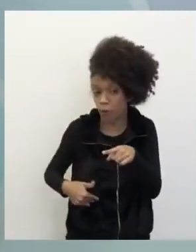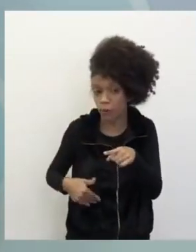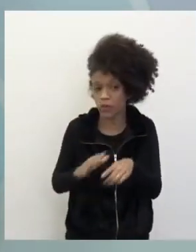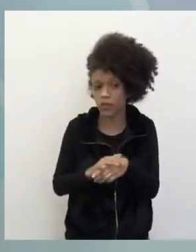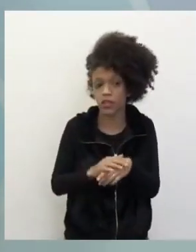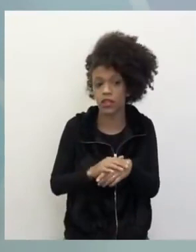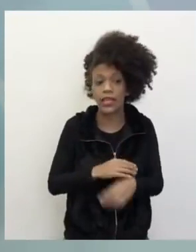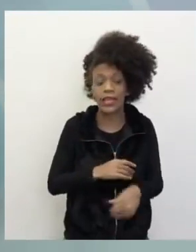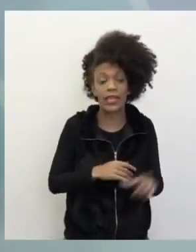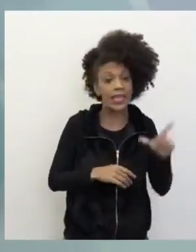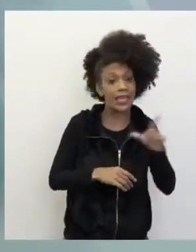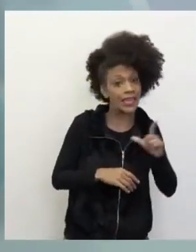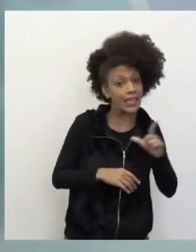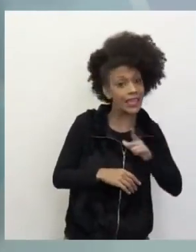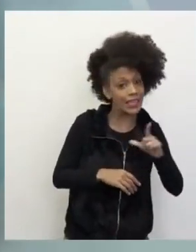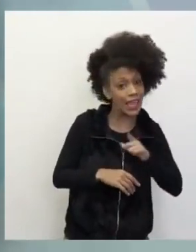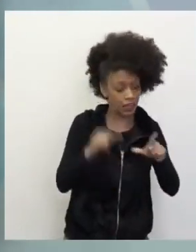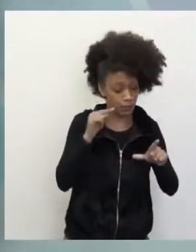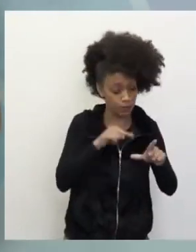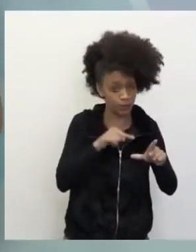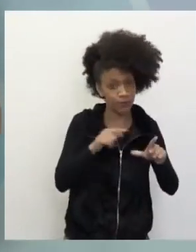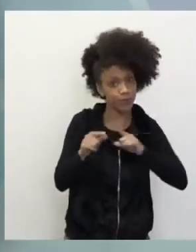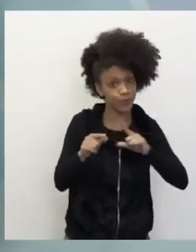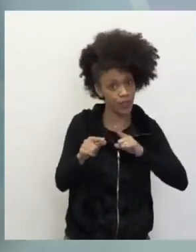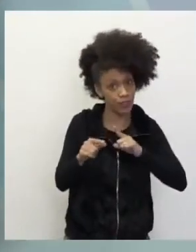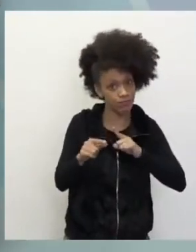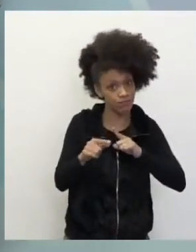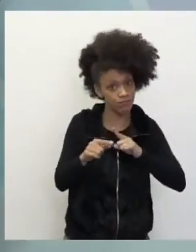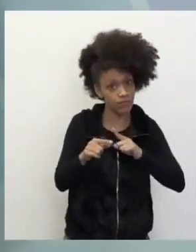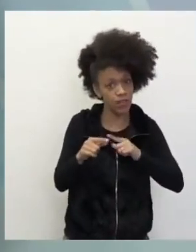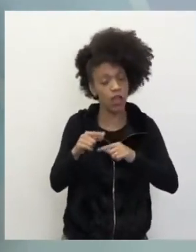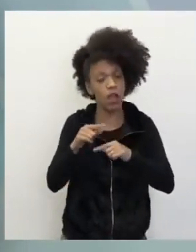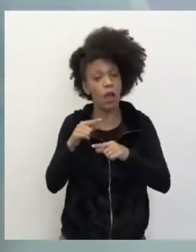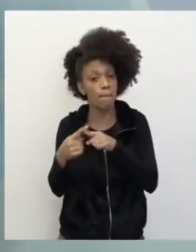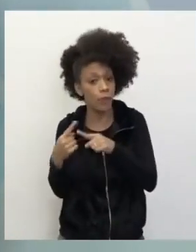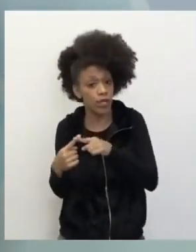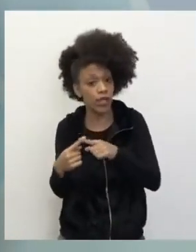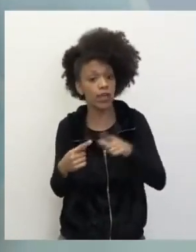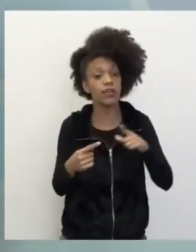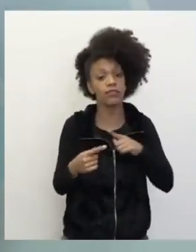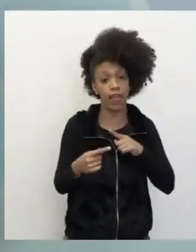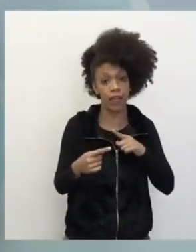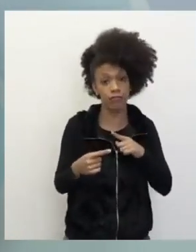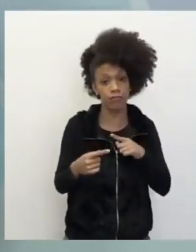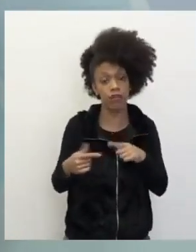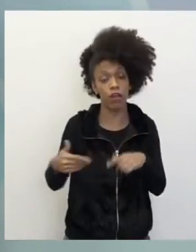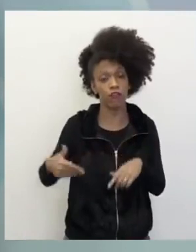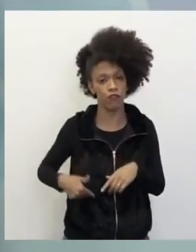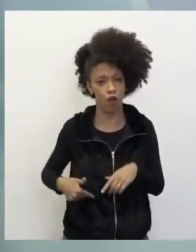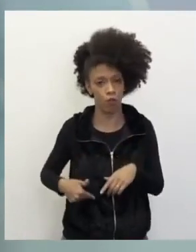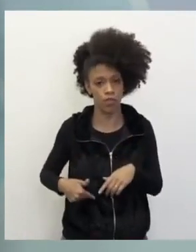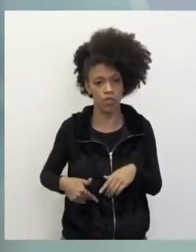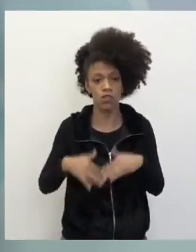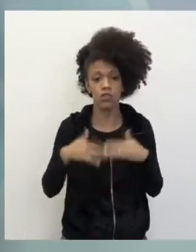eu tenho o verbo 2. Se eu tenho um verbo e outro verbo, isso daqui já é um período composto. Um verbo, dois verbos.